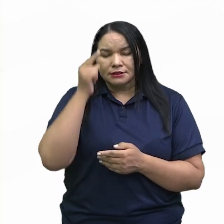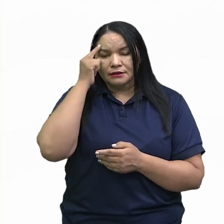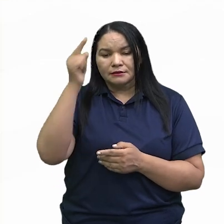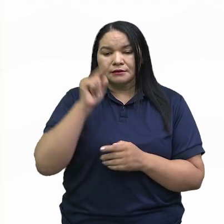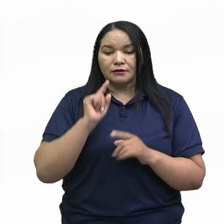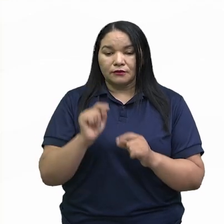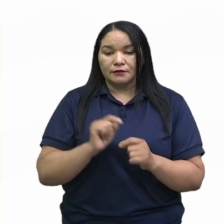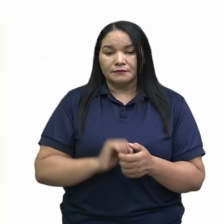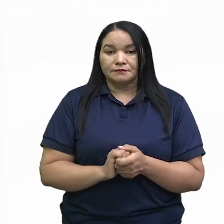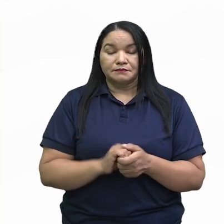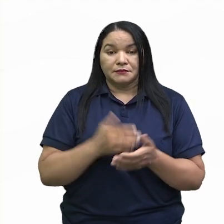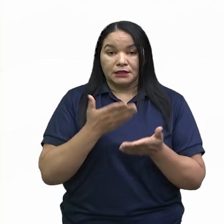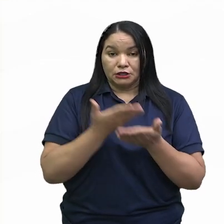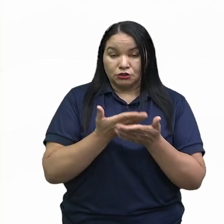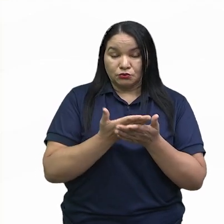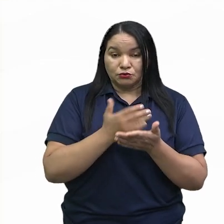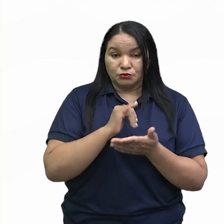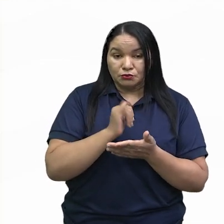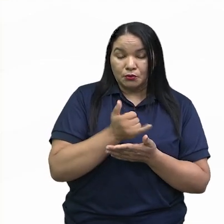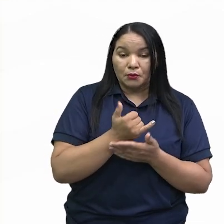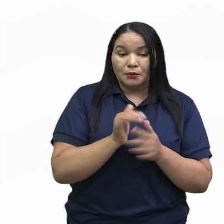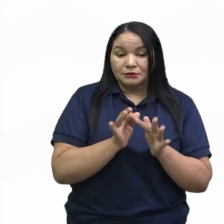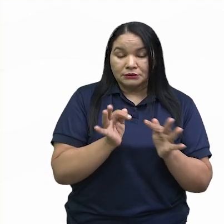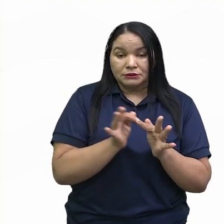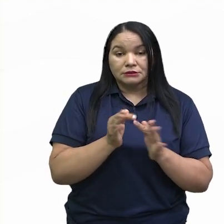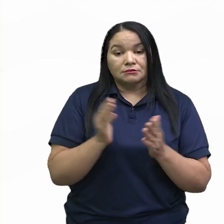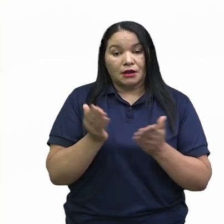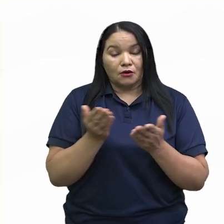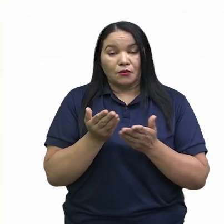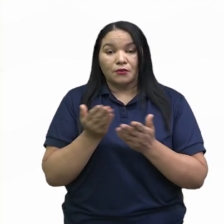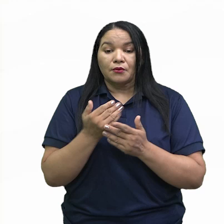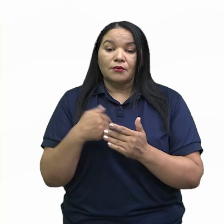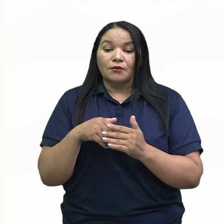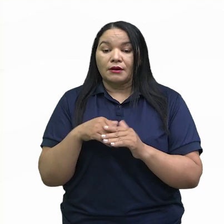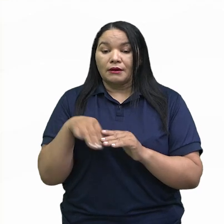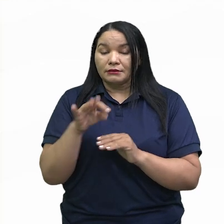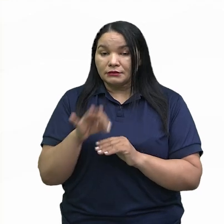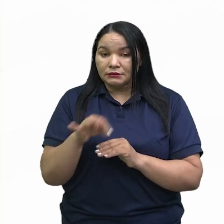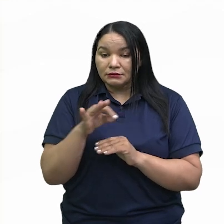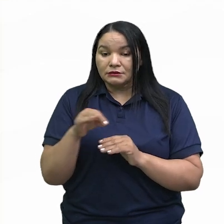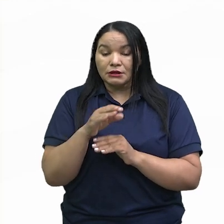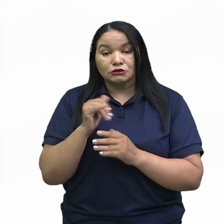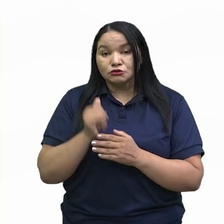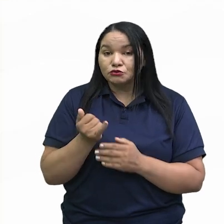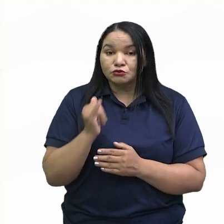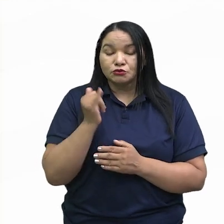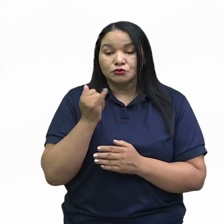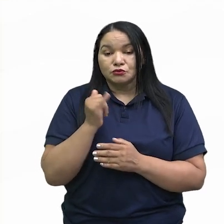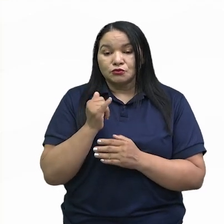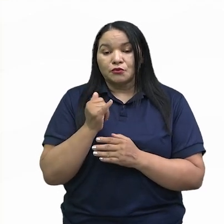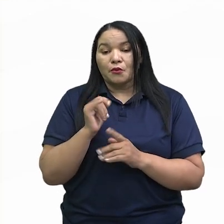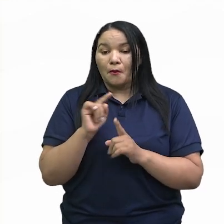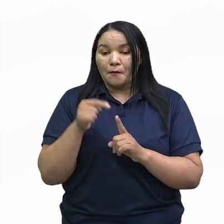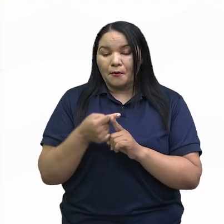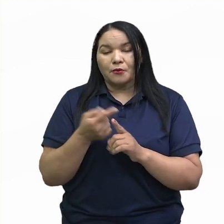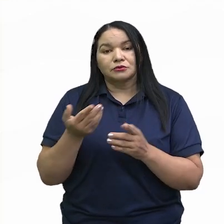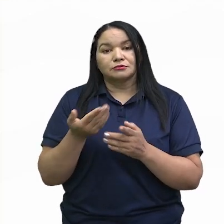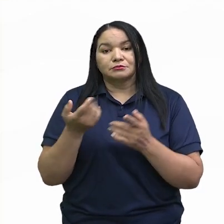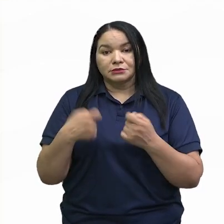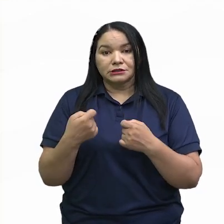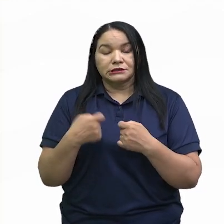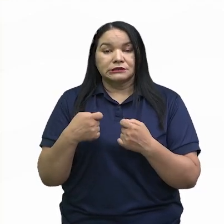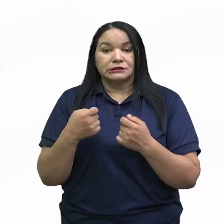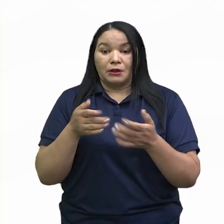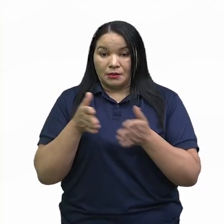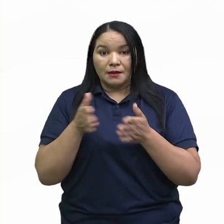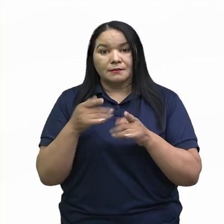assim como nós estudamos nos juros simples, a taxa de juros e o tempo, elas obrigatoriamente têm